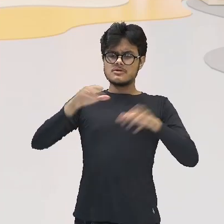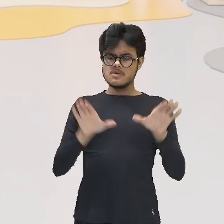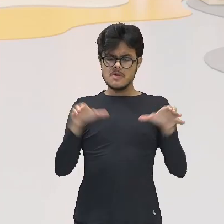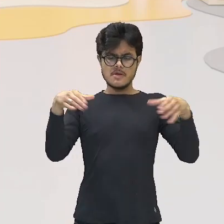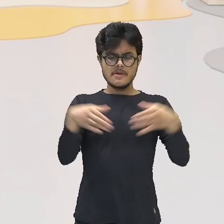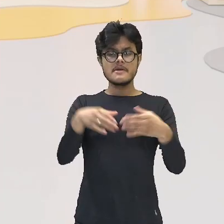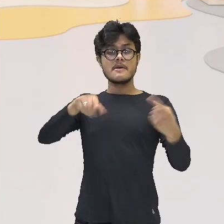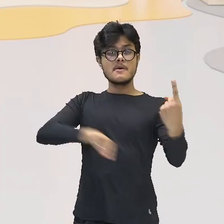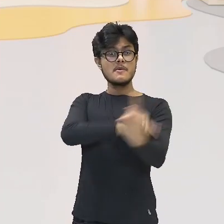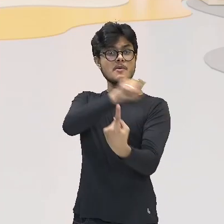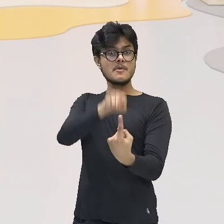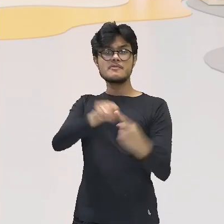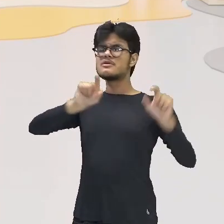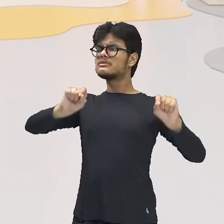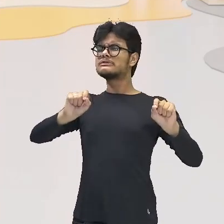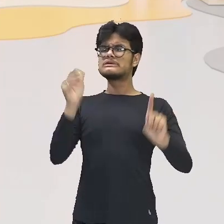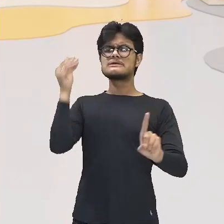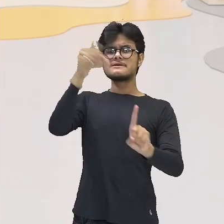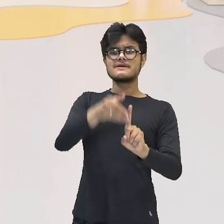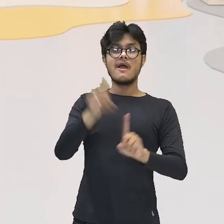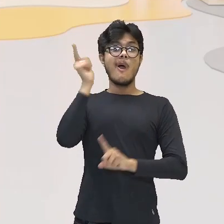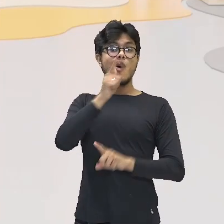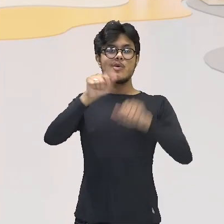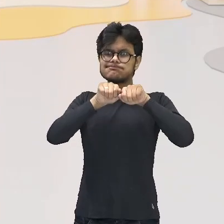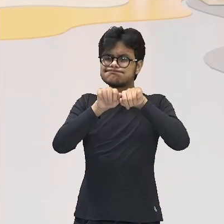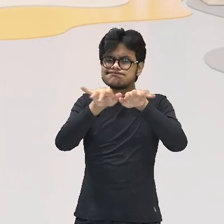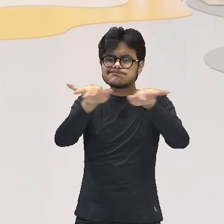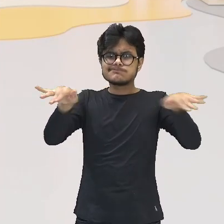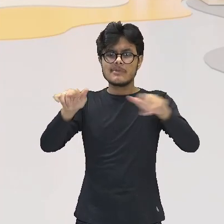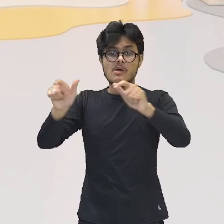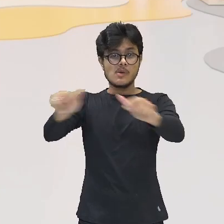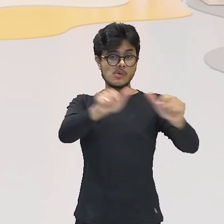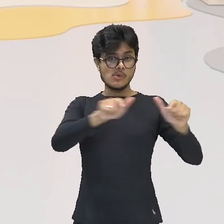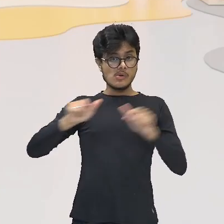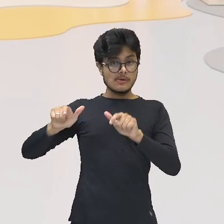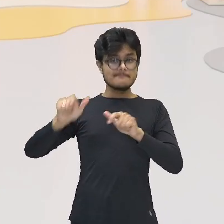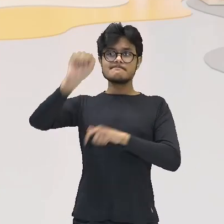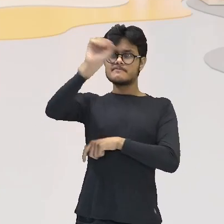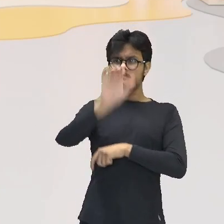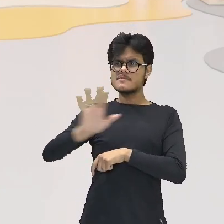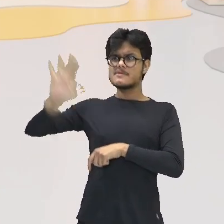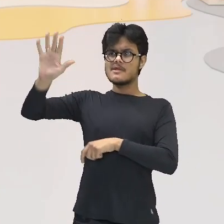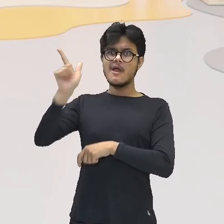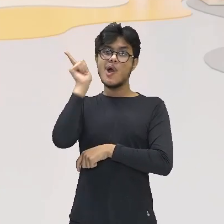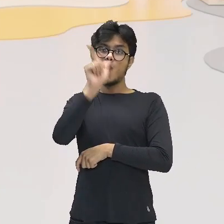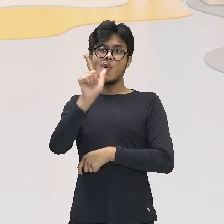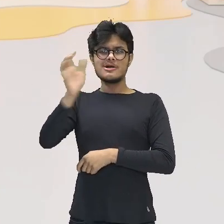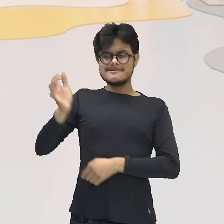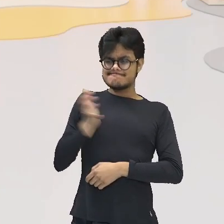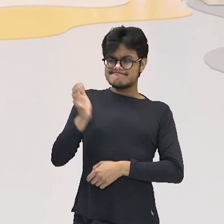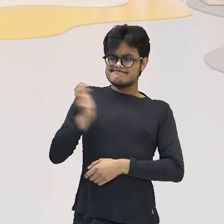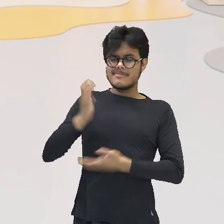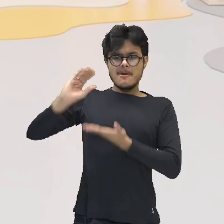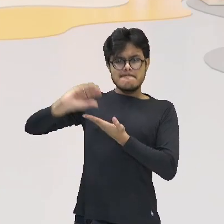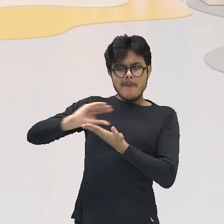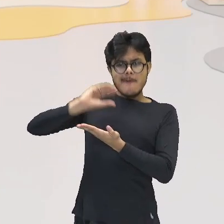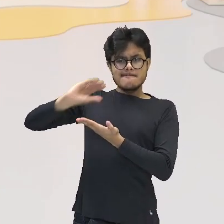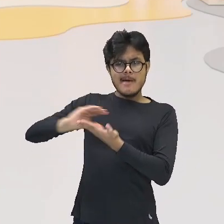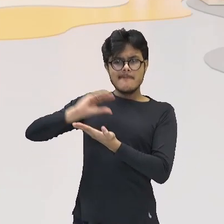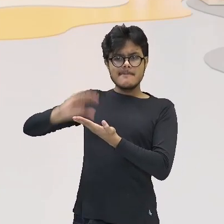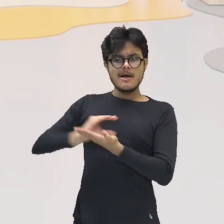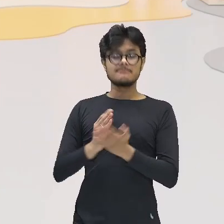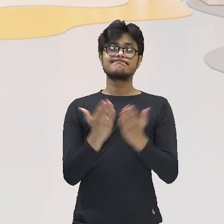de conquistar novos territórios, expandir os seus domínios, acumular riquezas. Então,